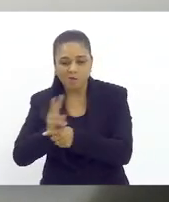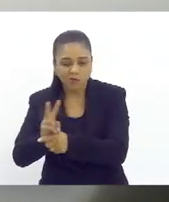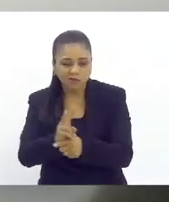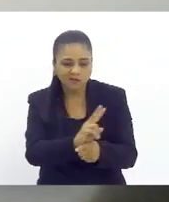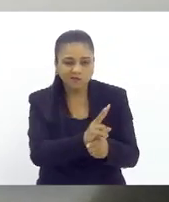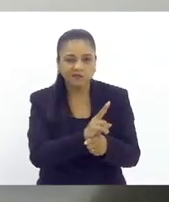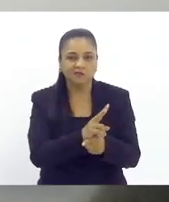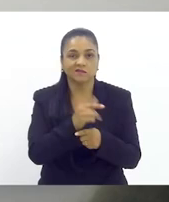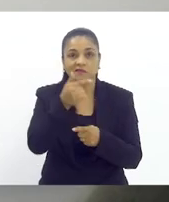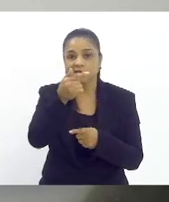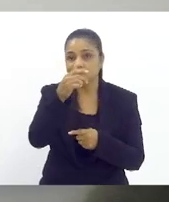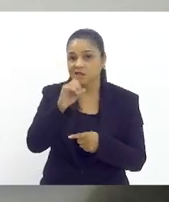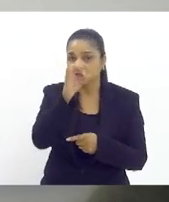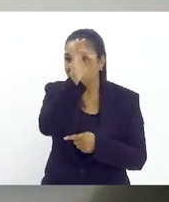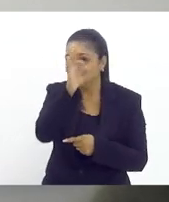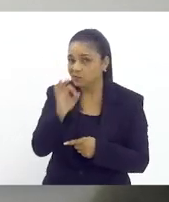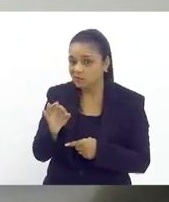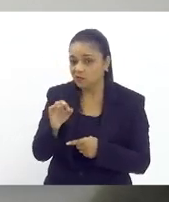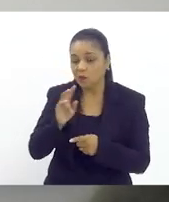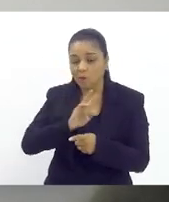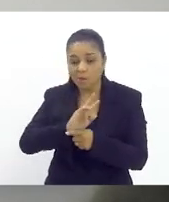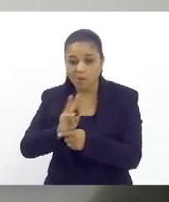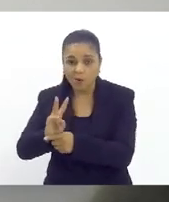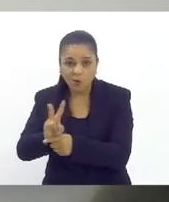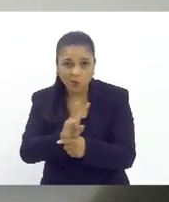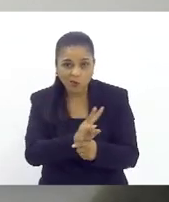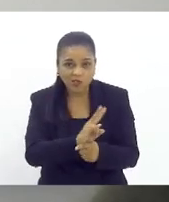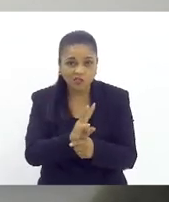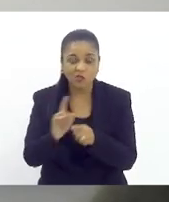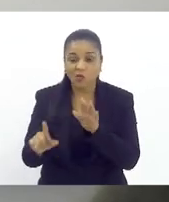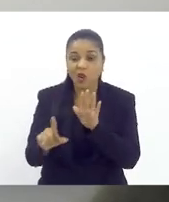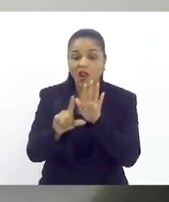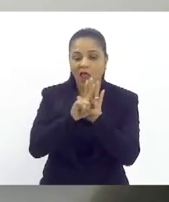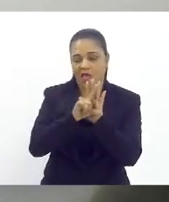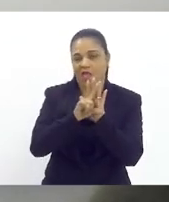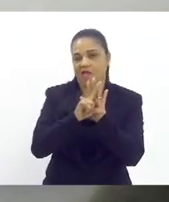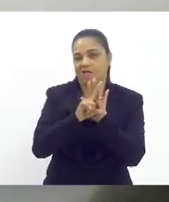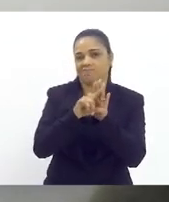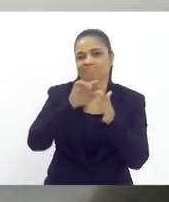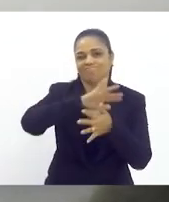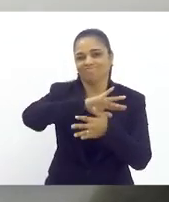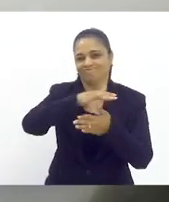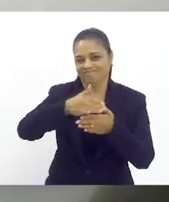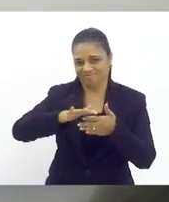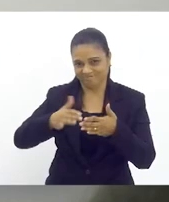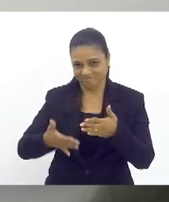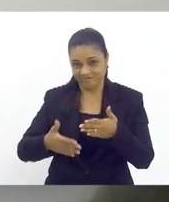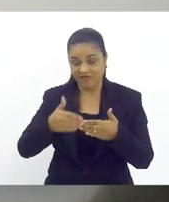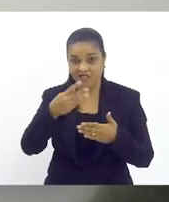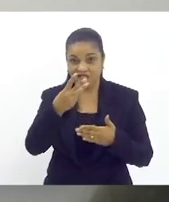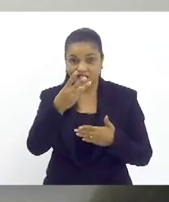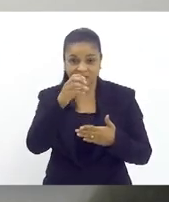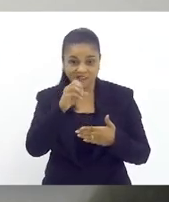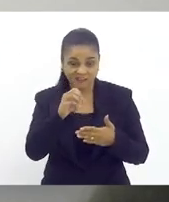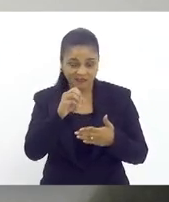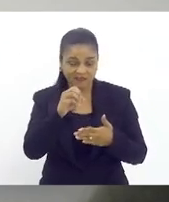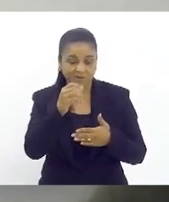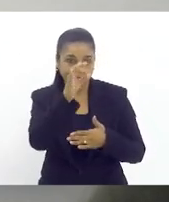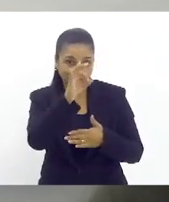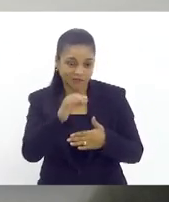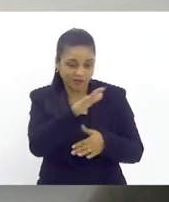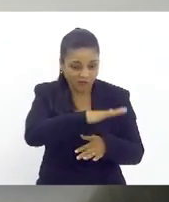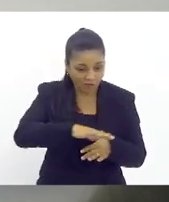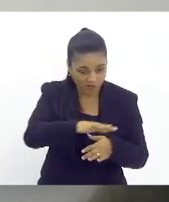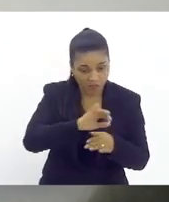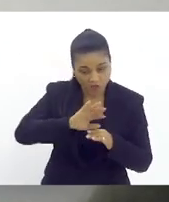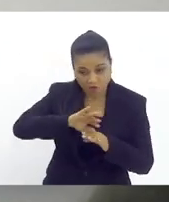70% do bioma protegido basicamente pela lei da Mata Atlântica né tem 30% dentro de unidade de conservação tem 70%